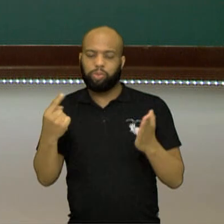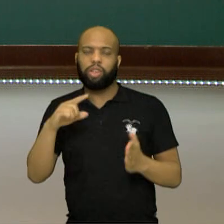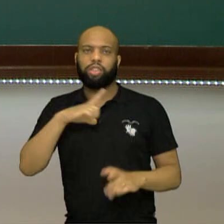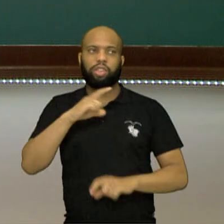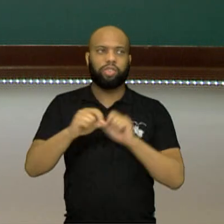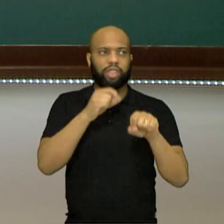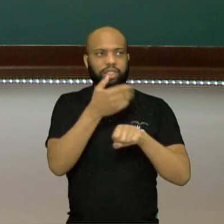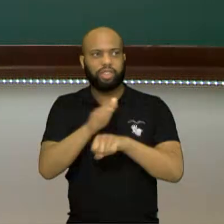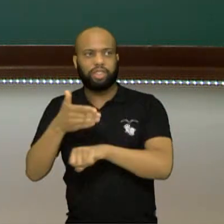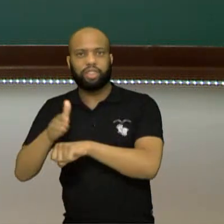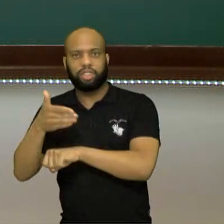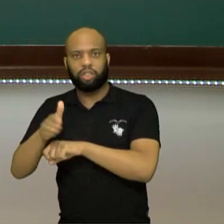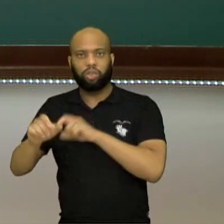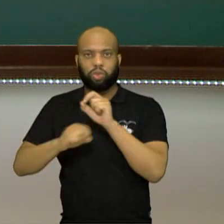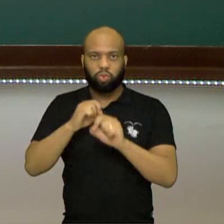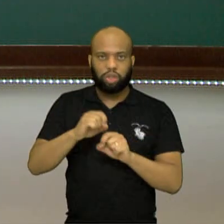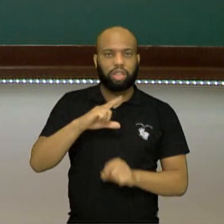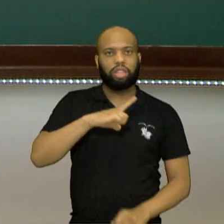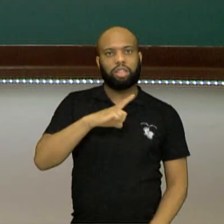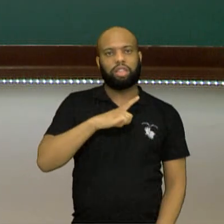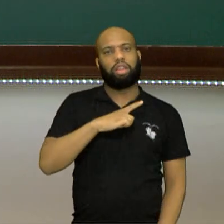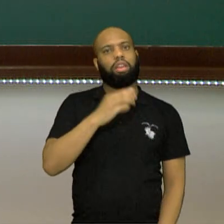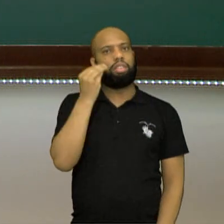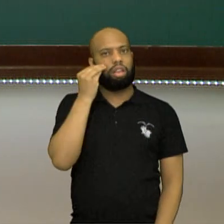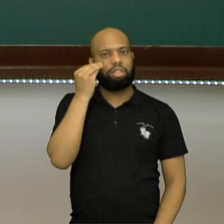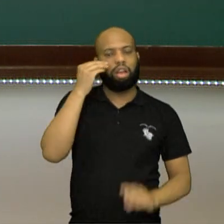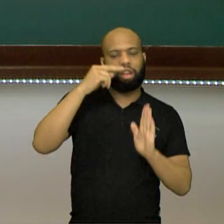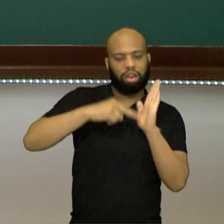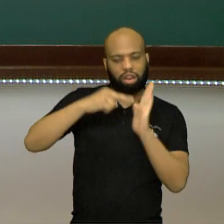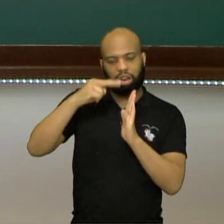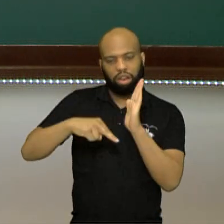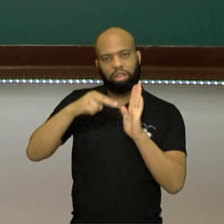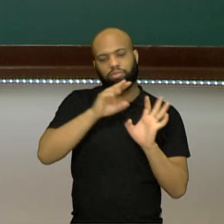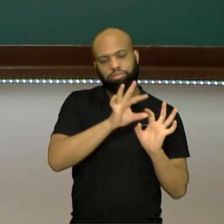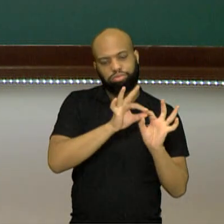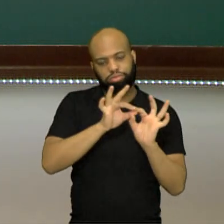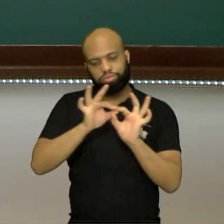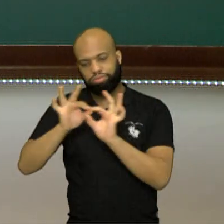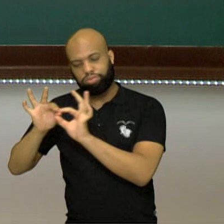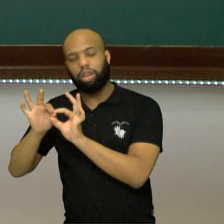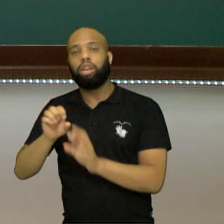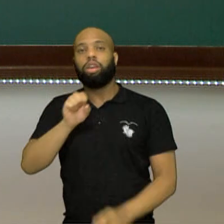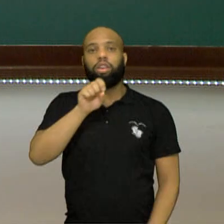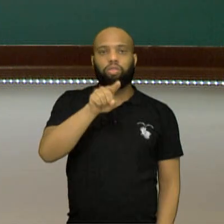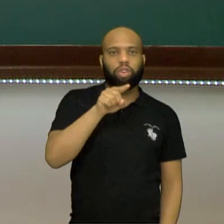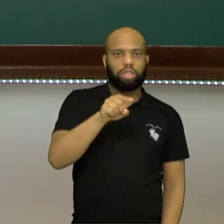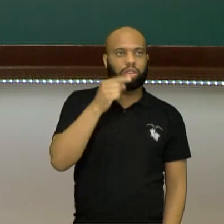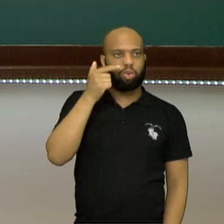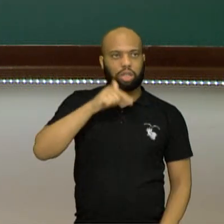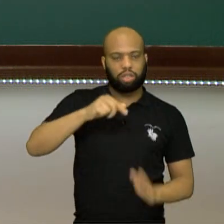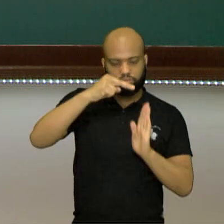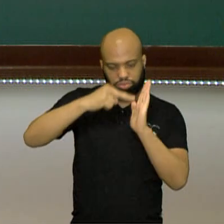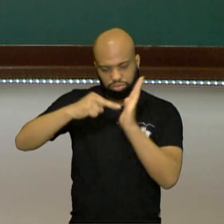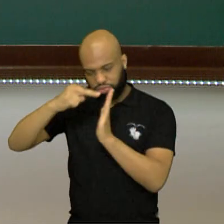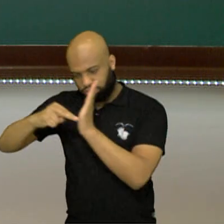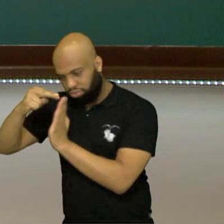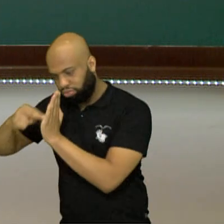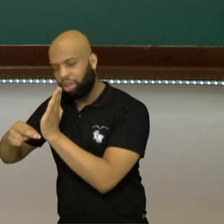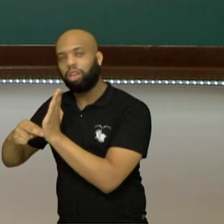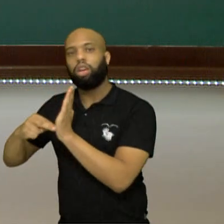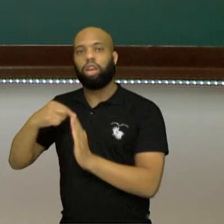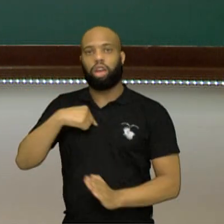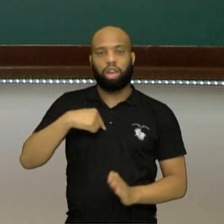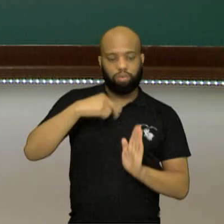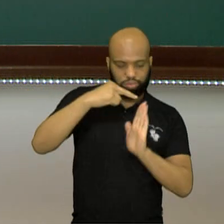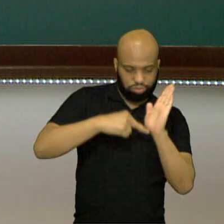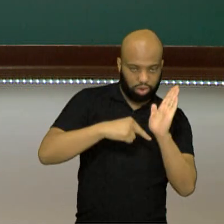que praticar a nossa fluência em listening, a fluência na audição. Você conseguiu acompanhar direitinho aí na tela enquanto